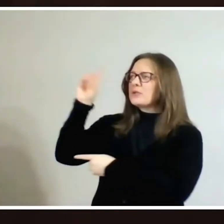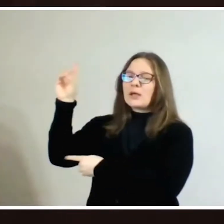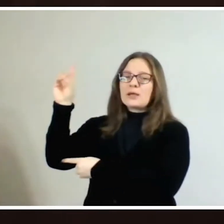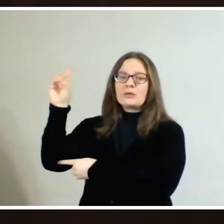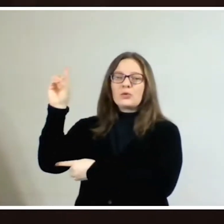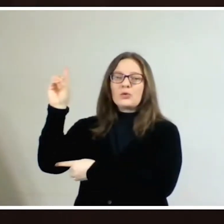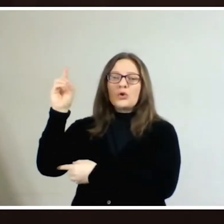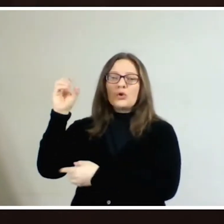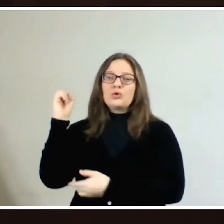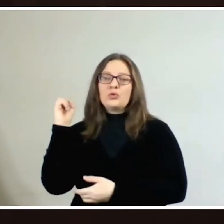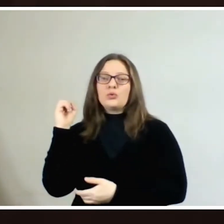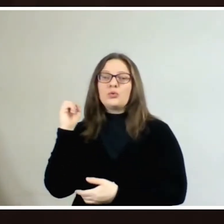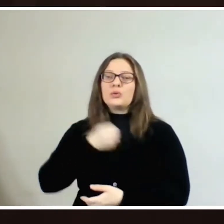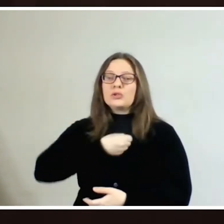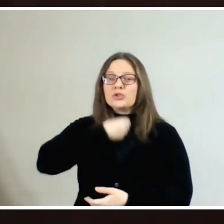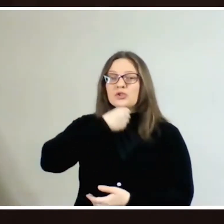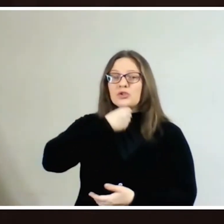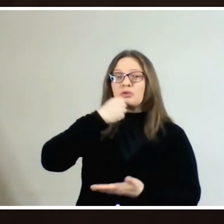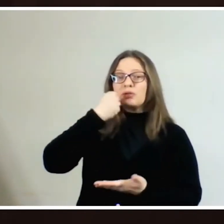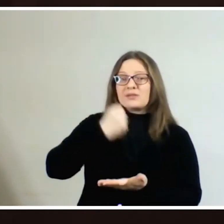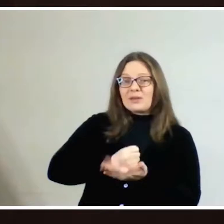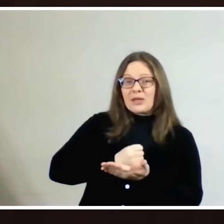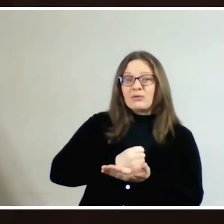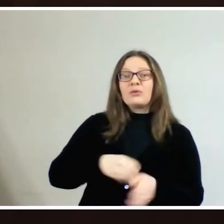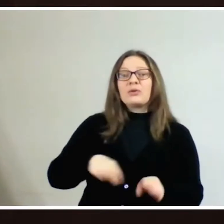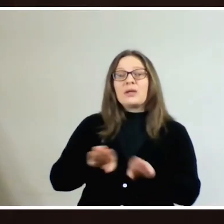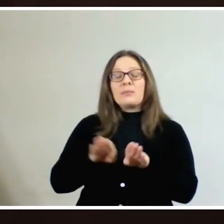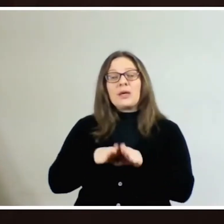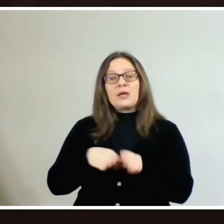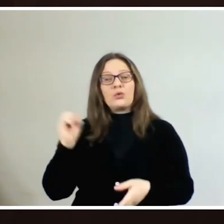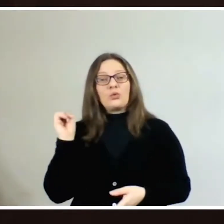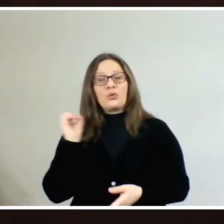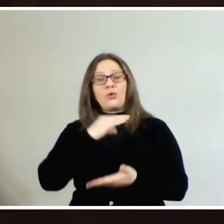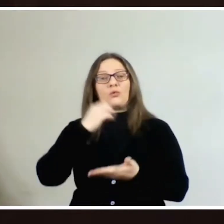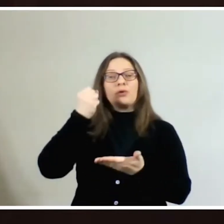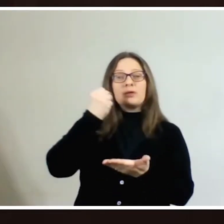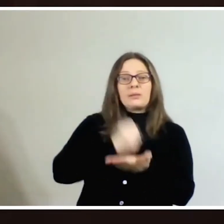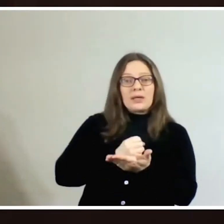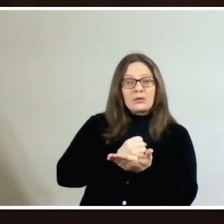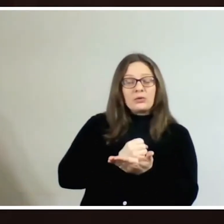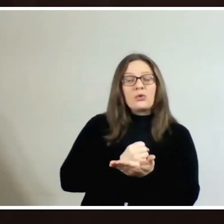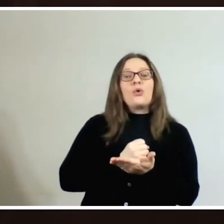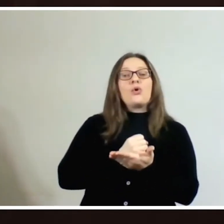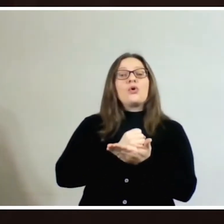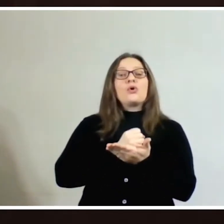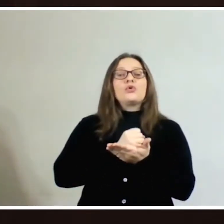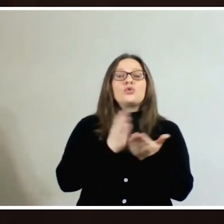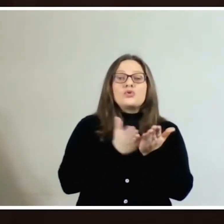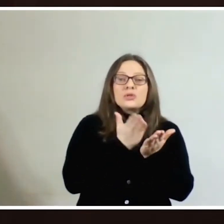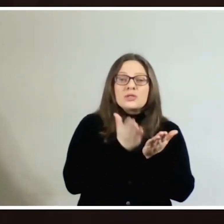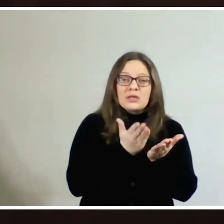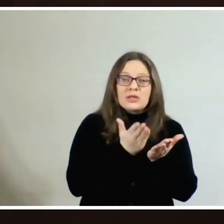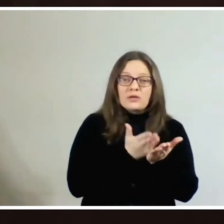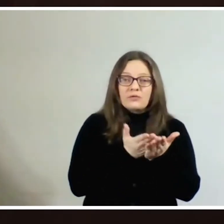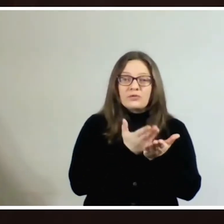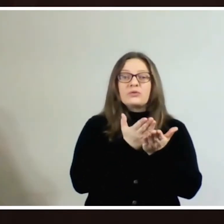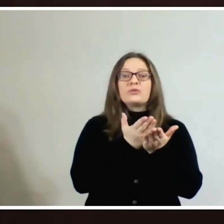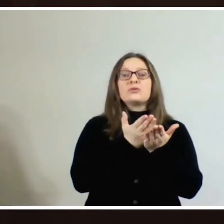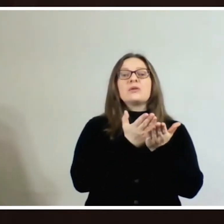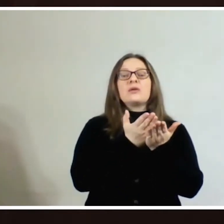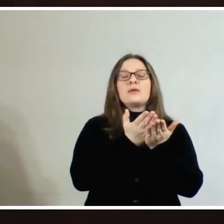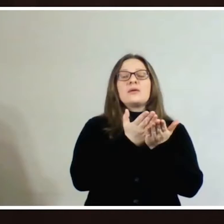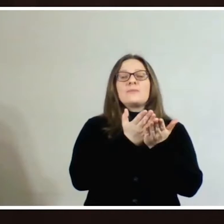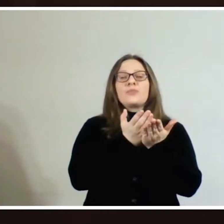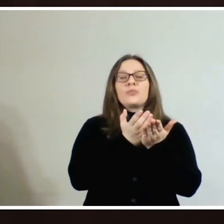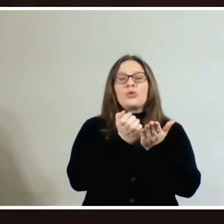Testamento, tanto dos evangelhos como das epístolas. Então eu vou mais além. Eu vou dizer o